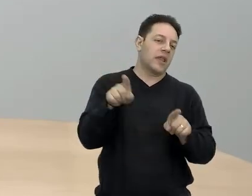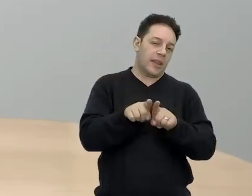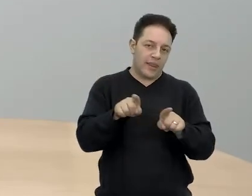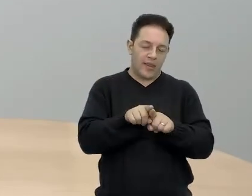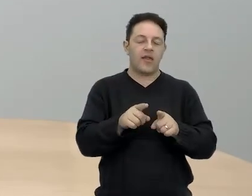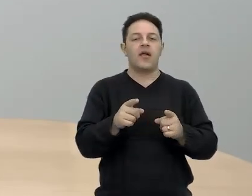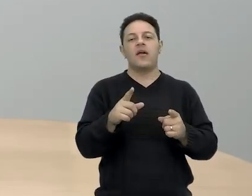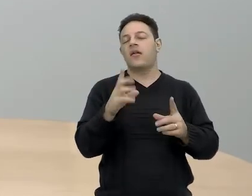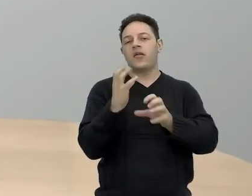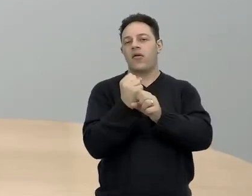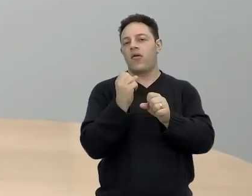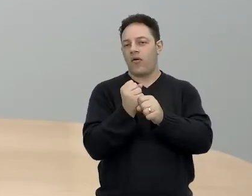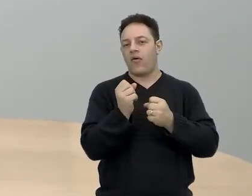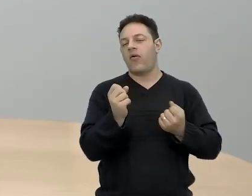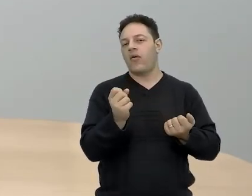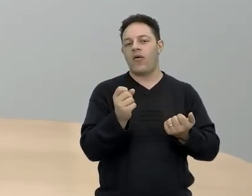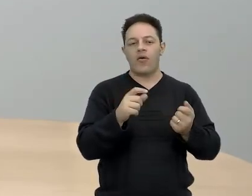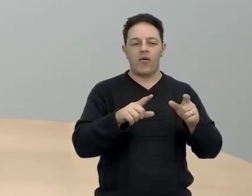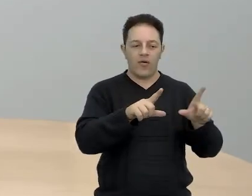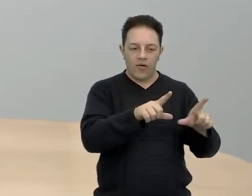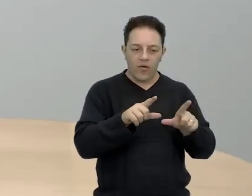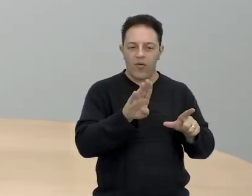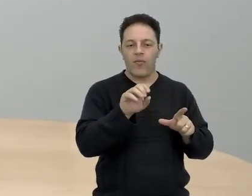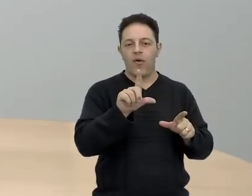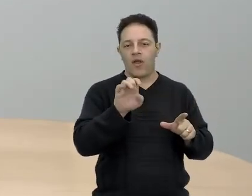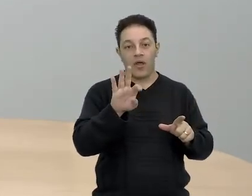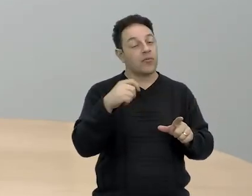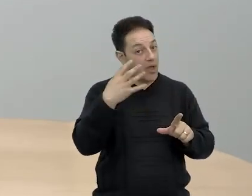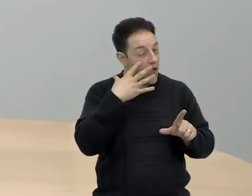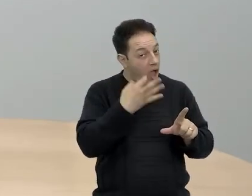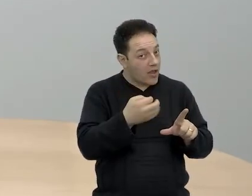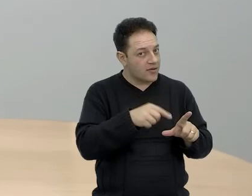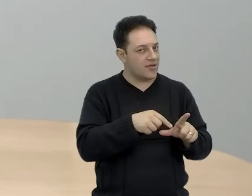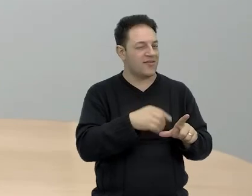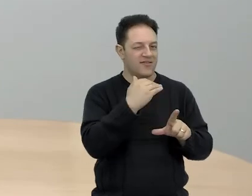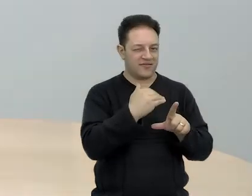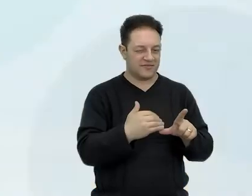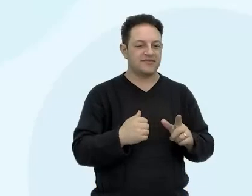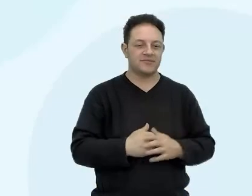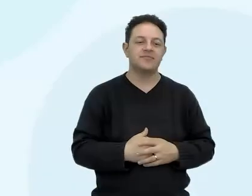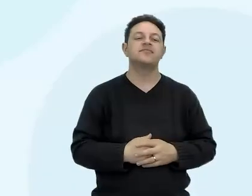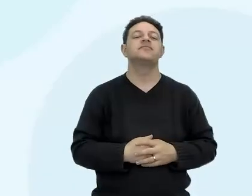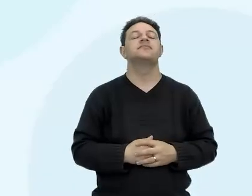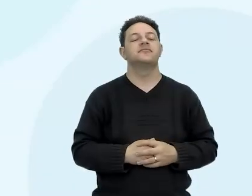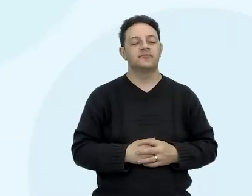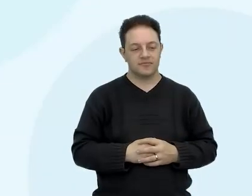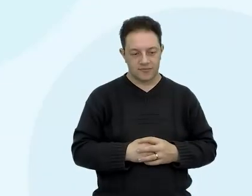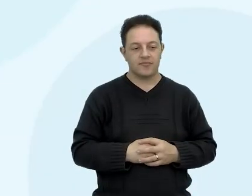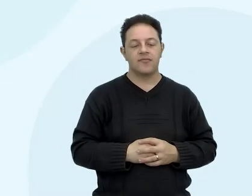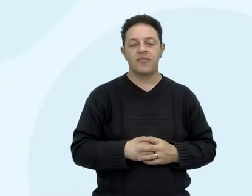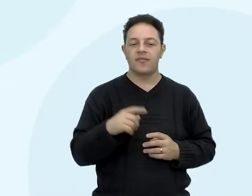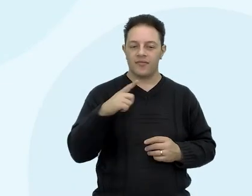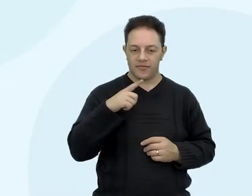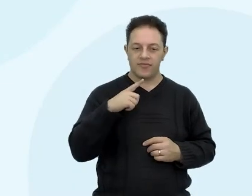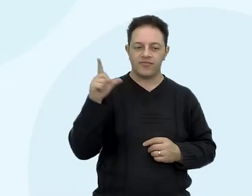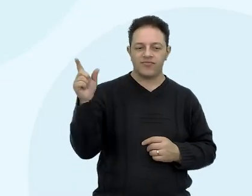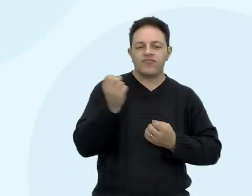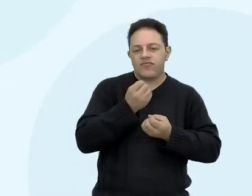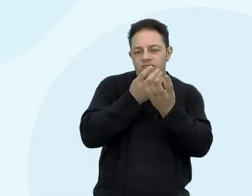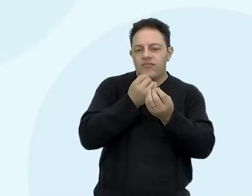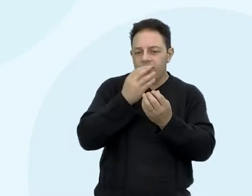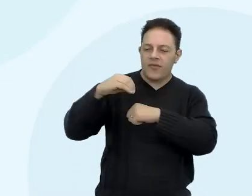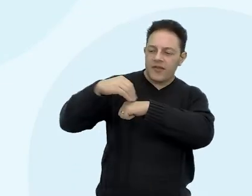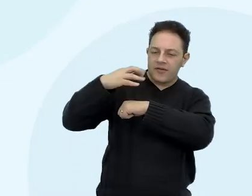de boletos, enfim. É bom ficar atento a isso também. E aí a gente, aqui tem os dados,